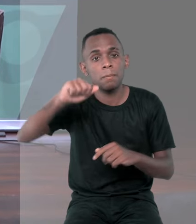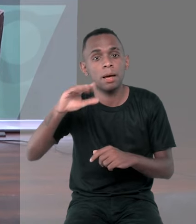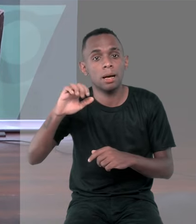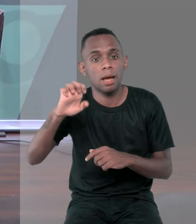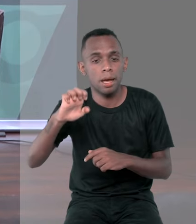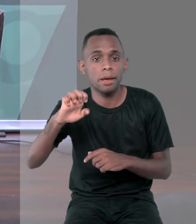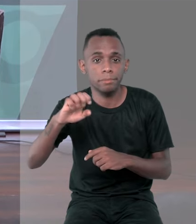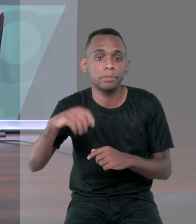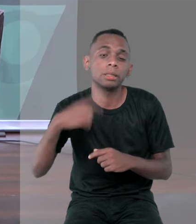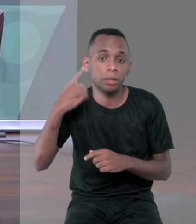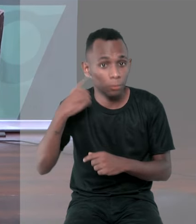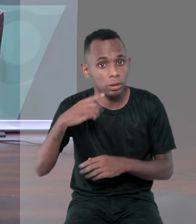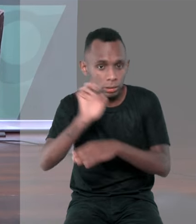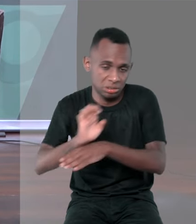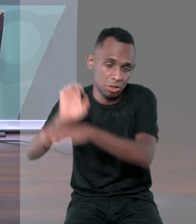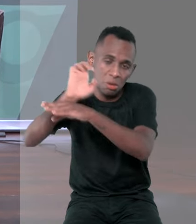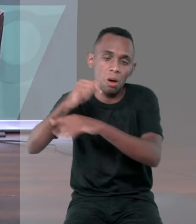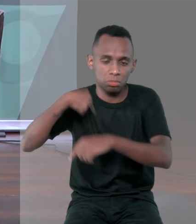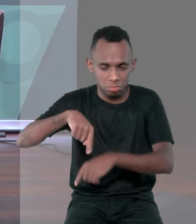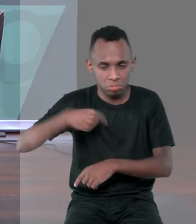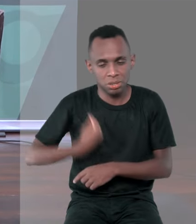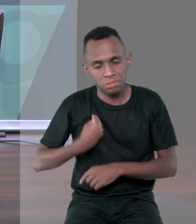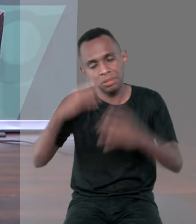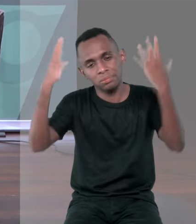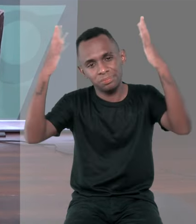que hoje é deputada estadual.